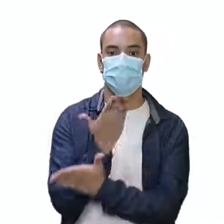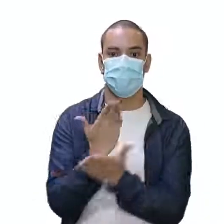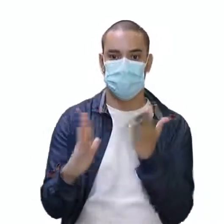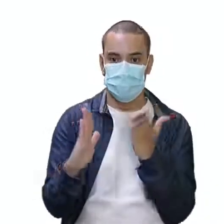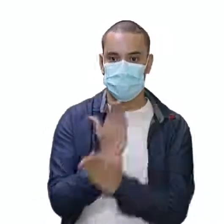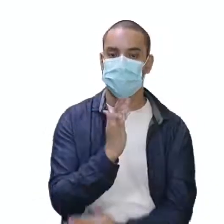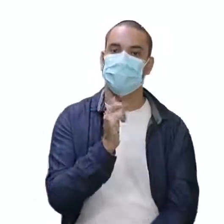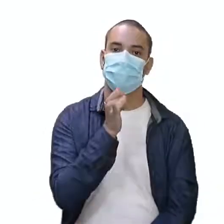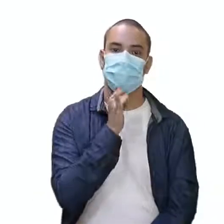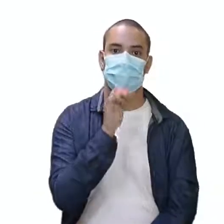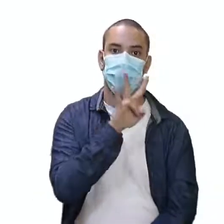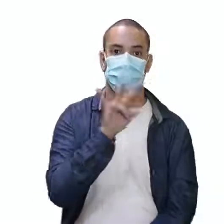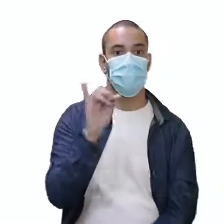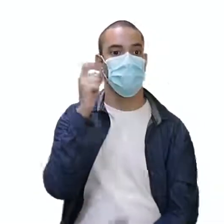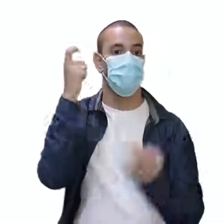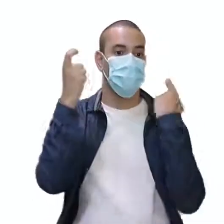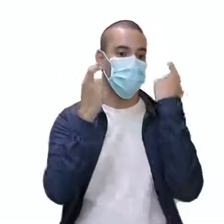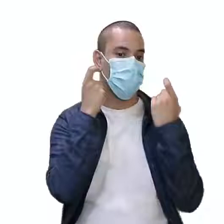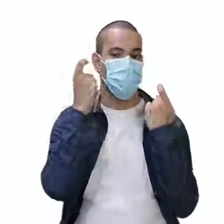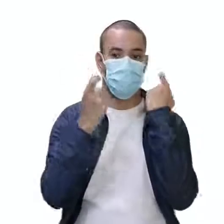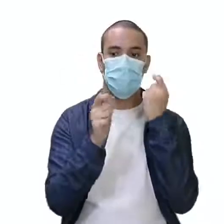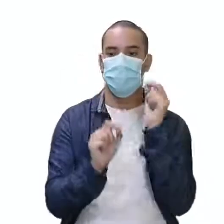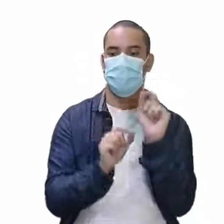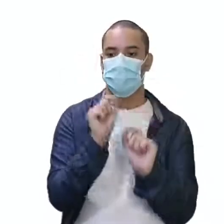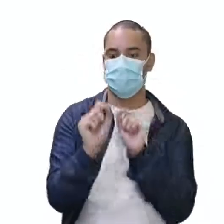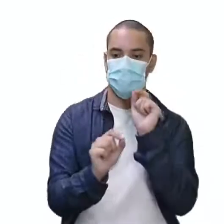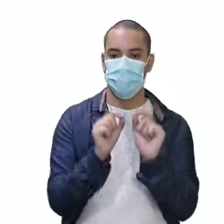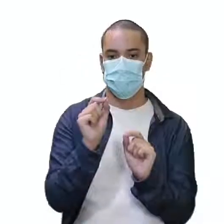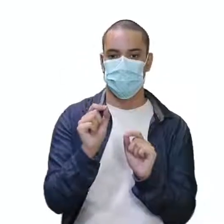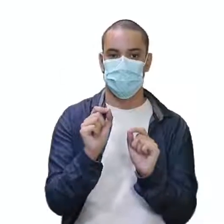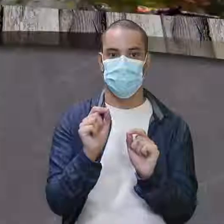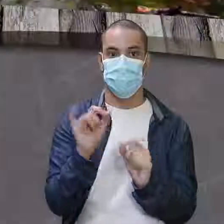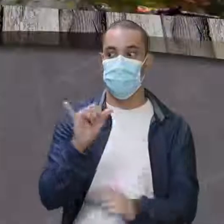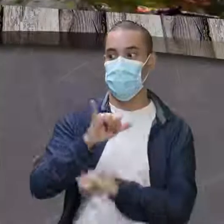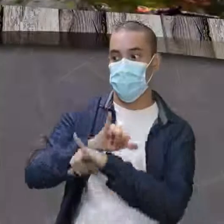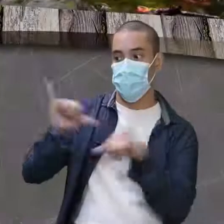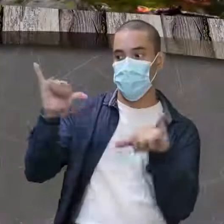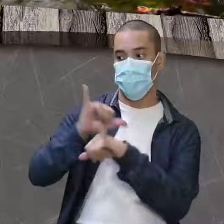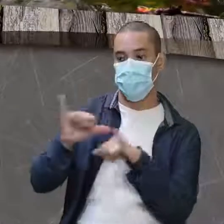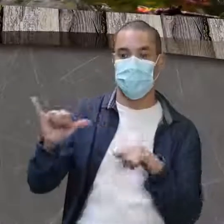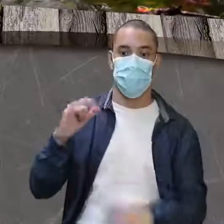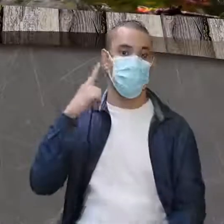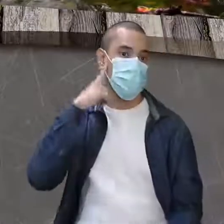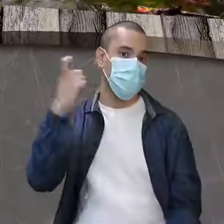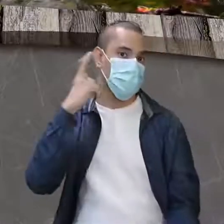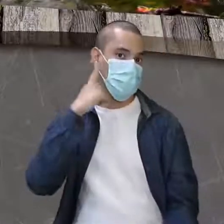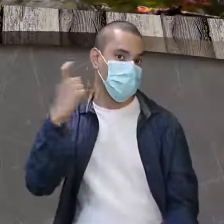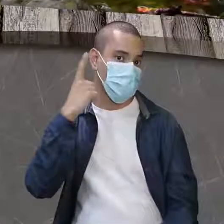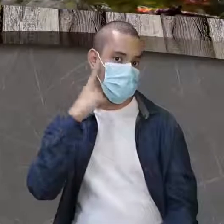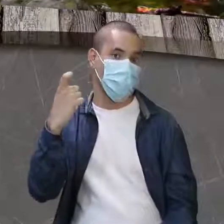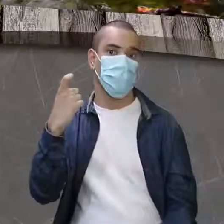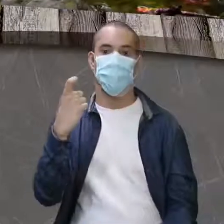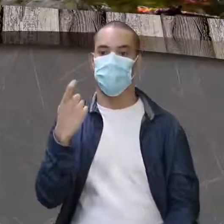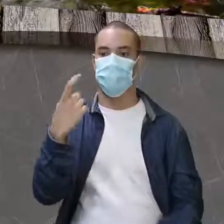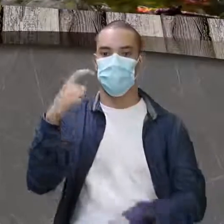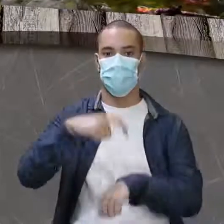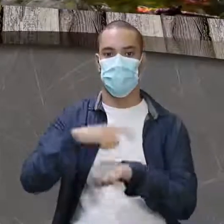exemplo, se preocupar com sinalizar ou emitir algum som quando eles